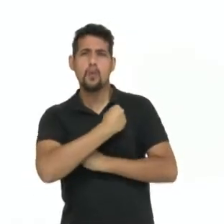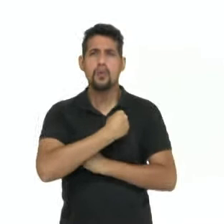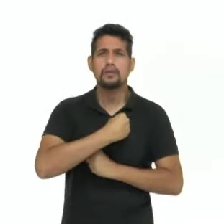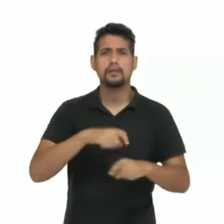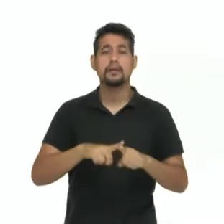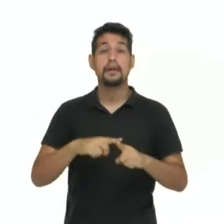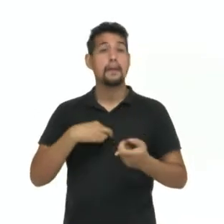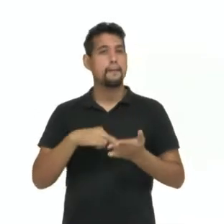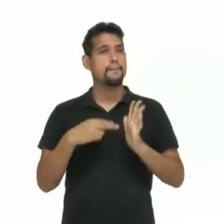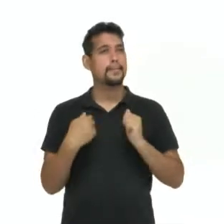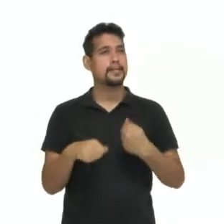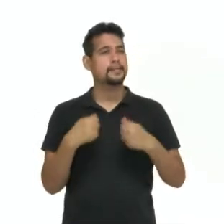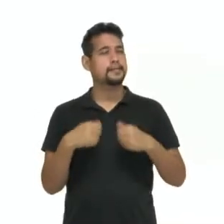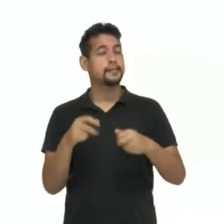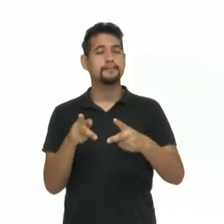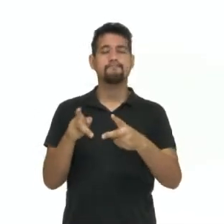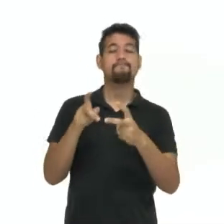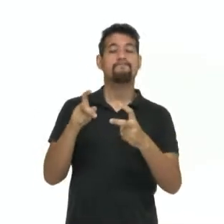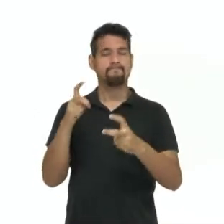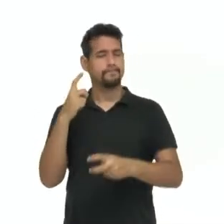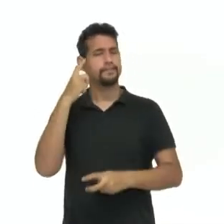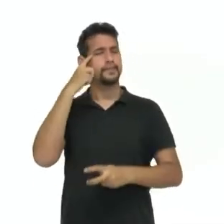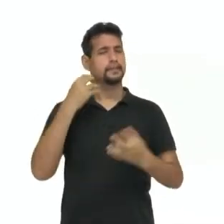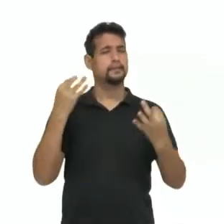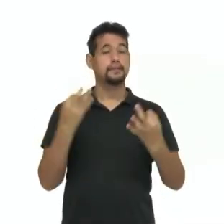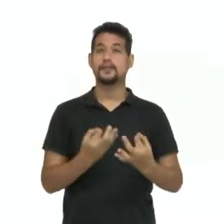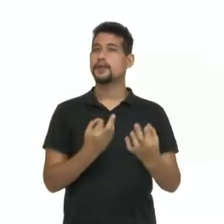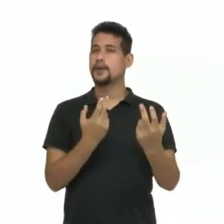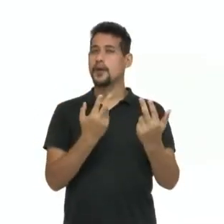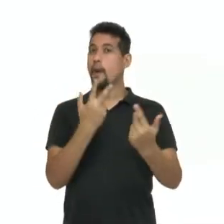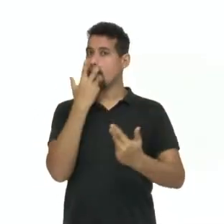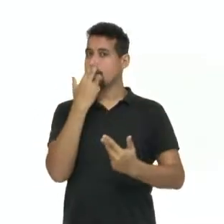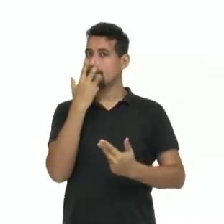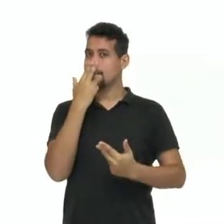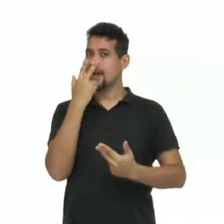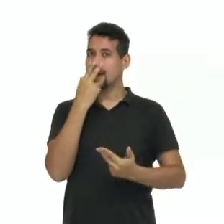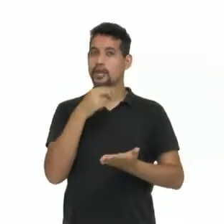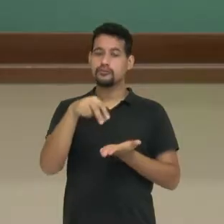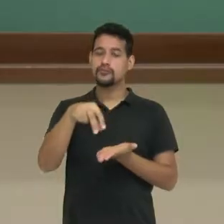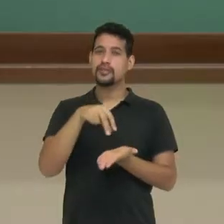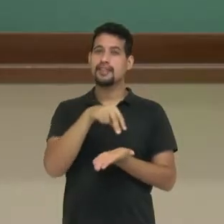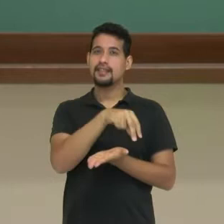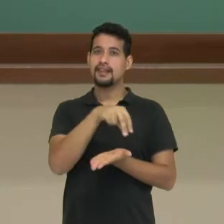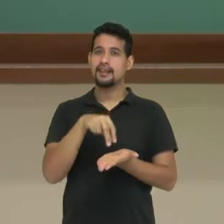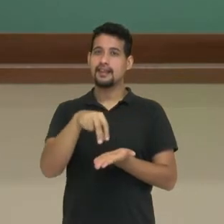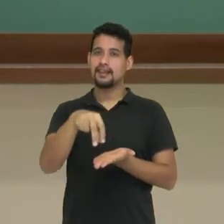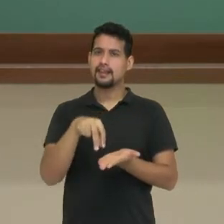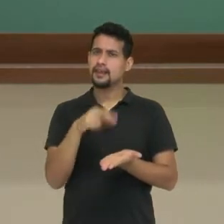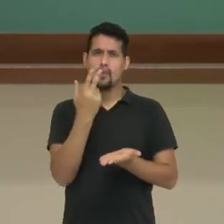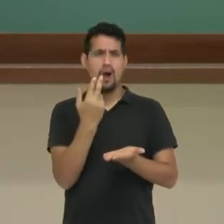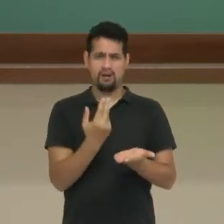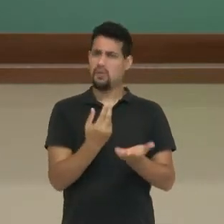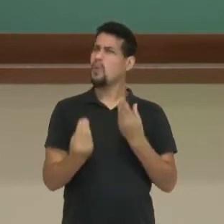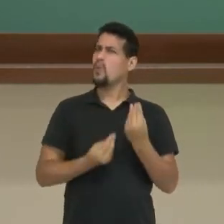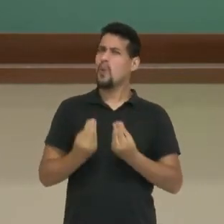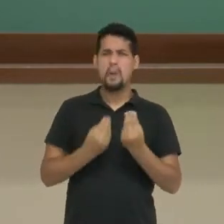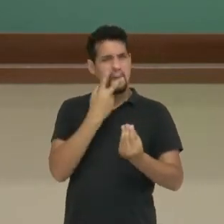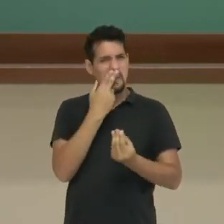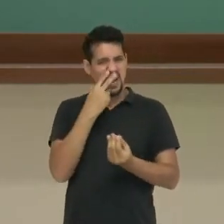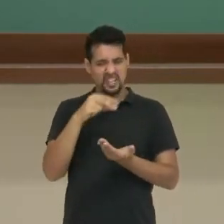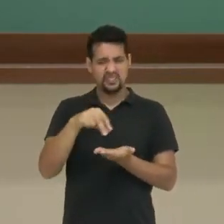é fundamental e que ela se assemelha ao xadrez? Por que será? Vamos pensar um pouquinho,